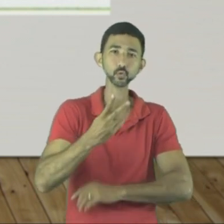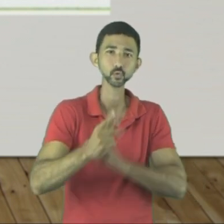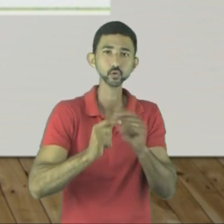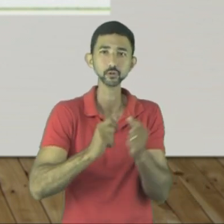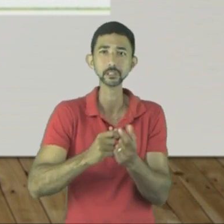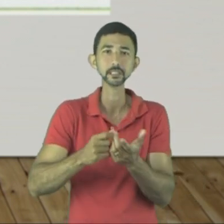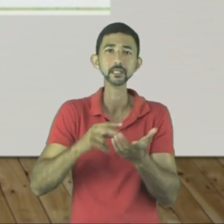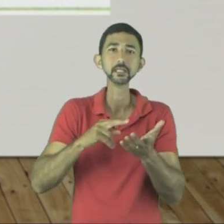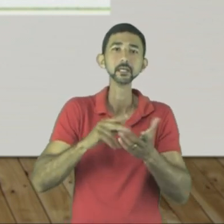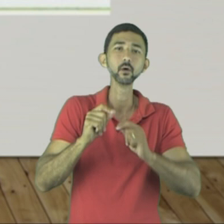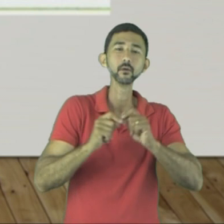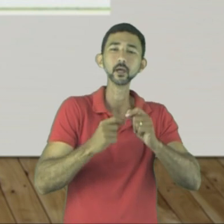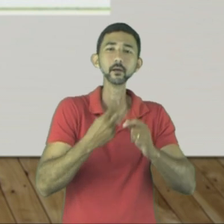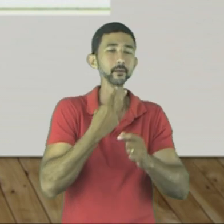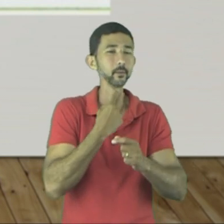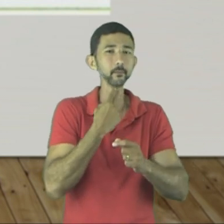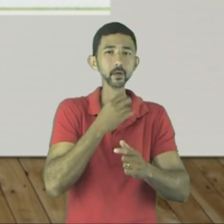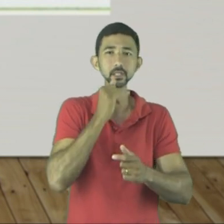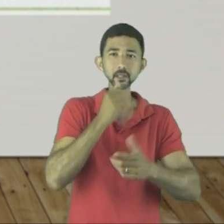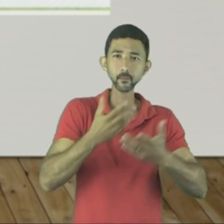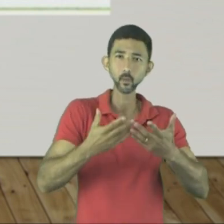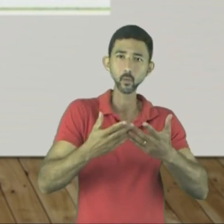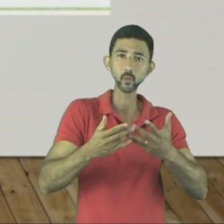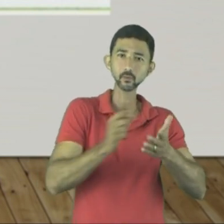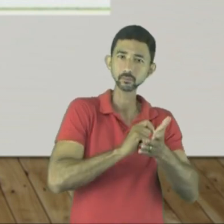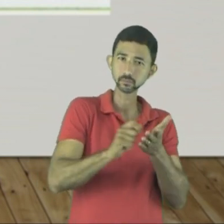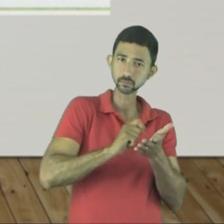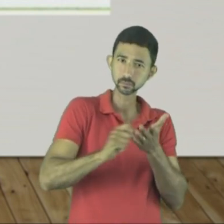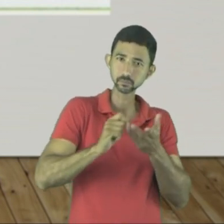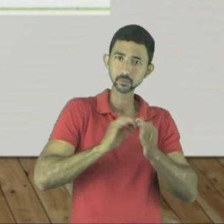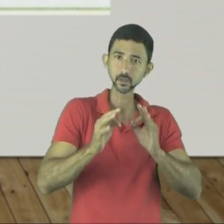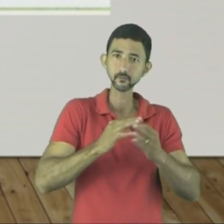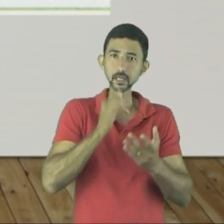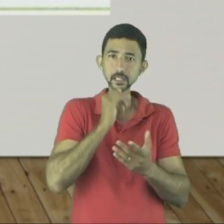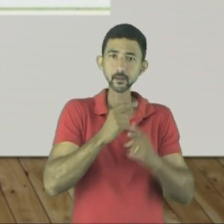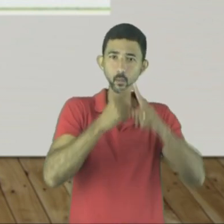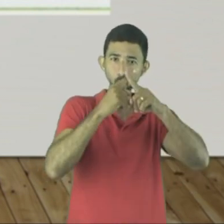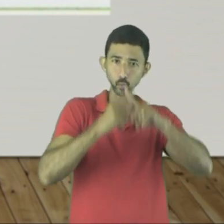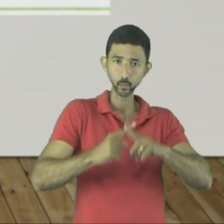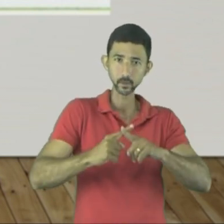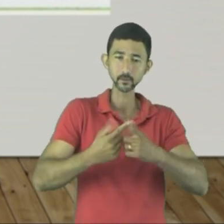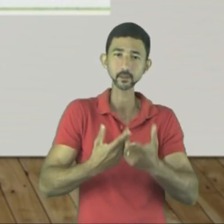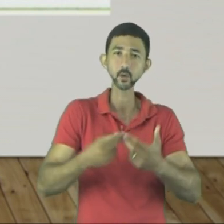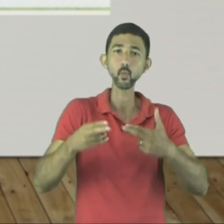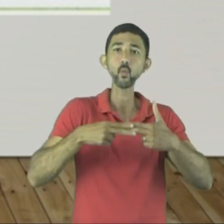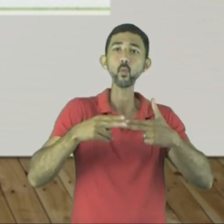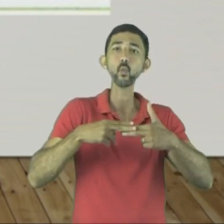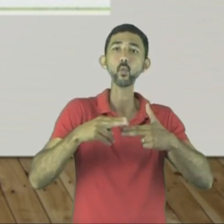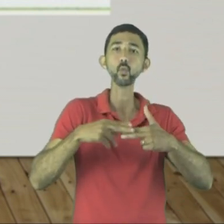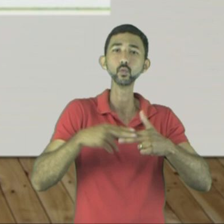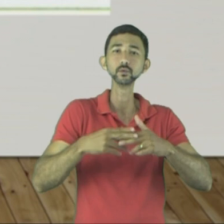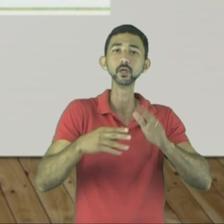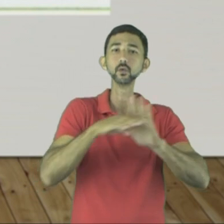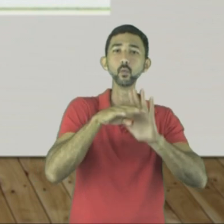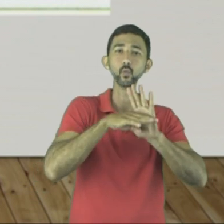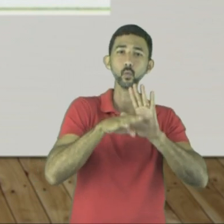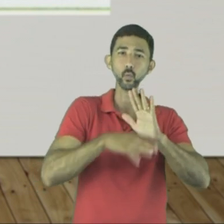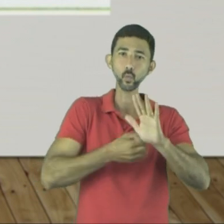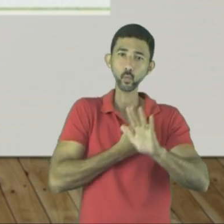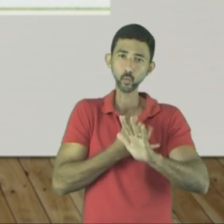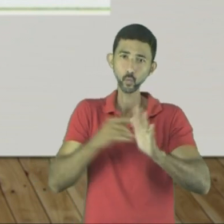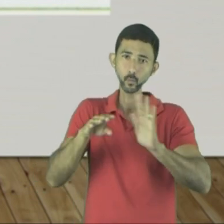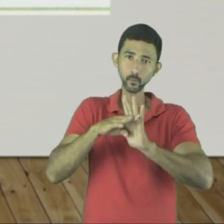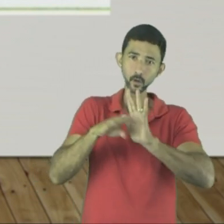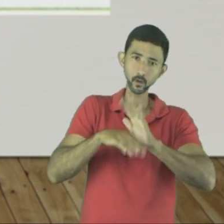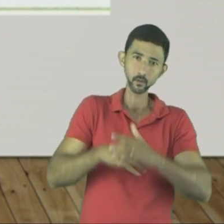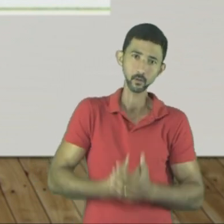então significa que eu posso escrevê-lo em forma de multiplicação utilizando só fatores primos,